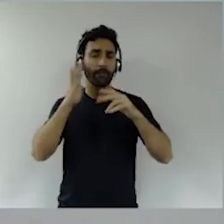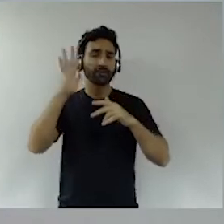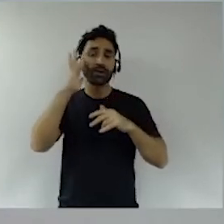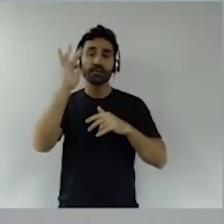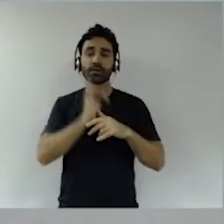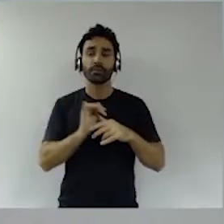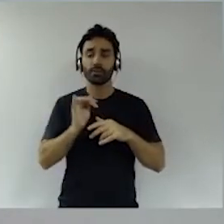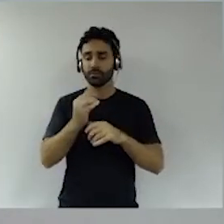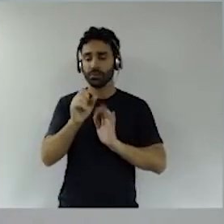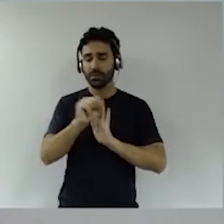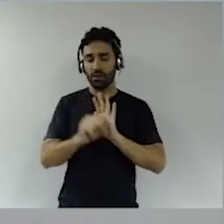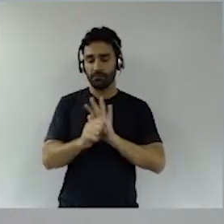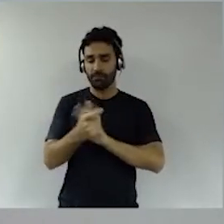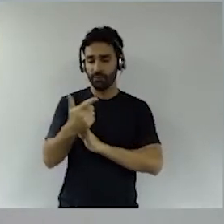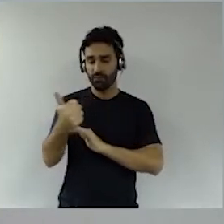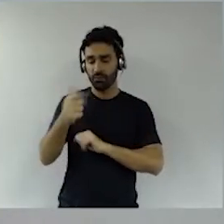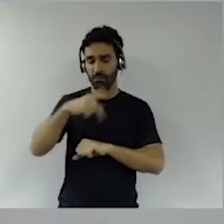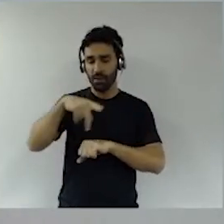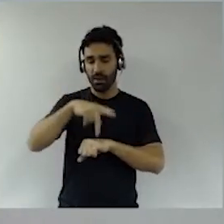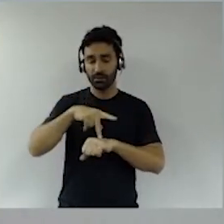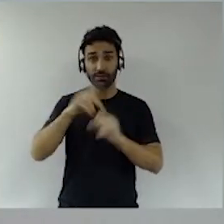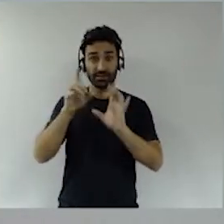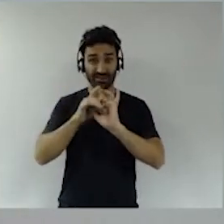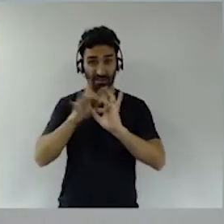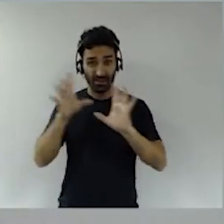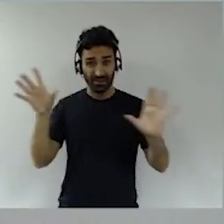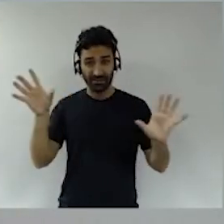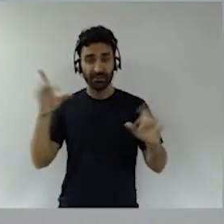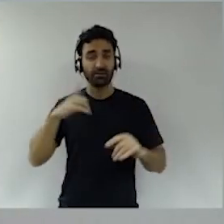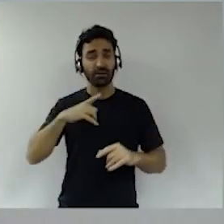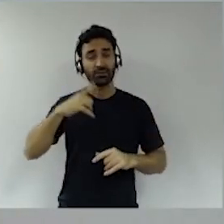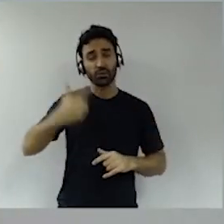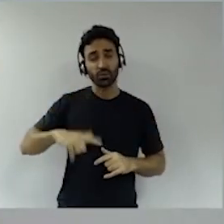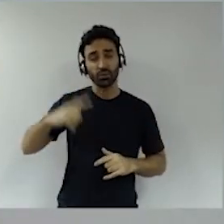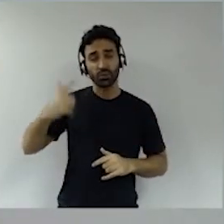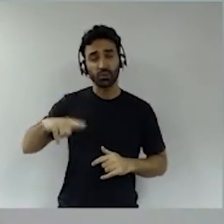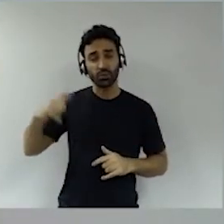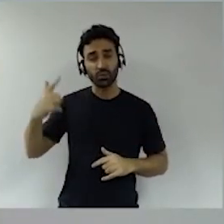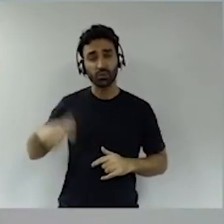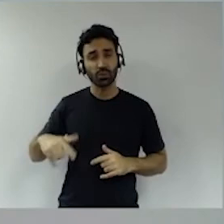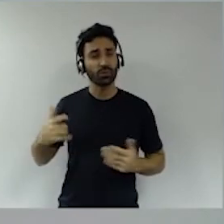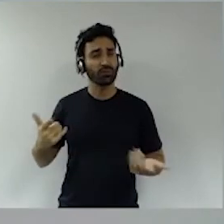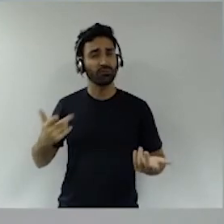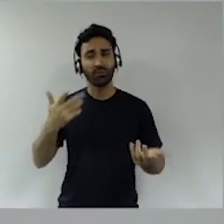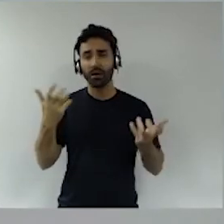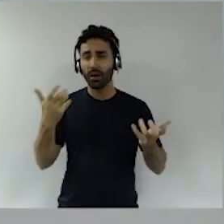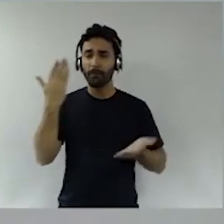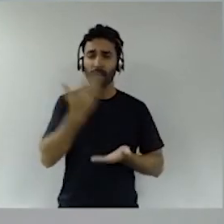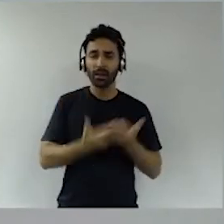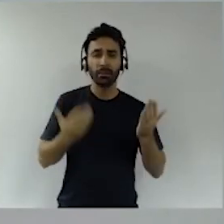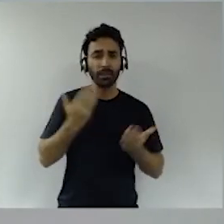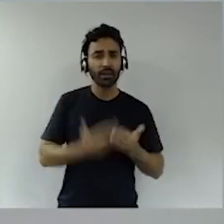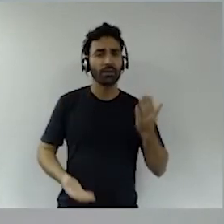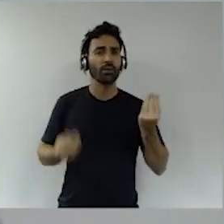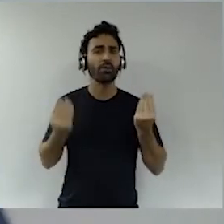século XXI o Estado Democrático de Direito tem sido repetidamente colocado em xeque. Olha que coisa